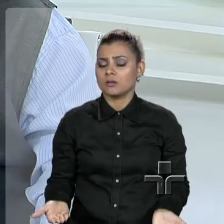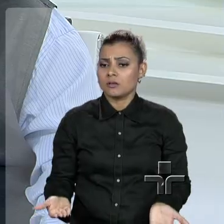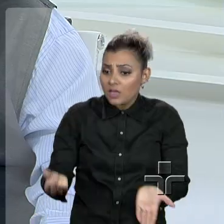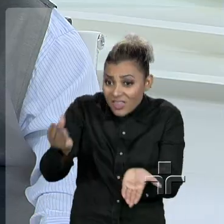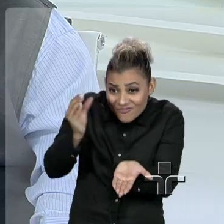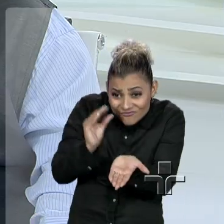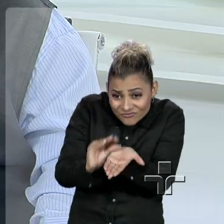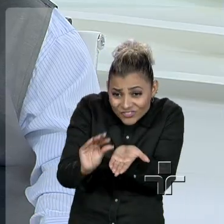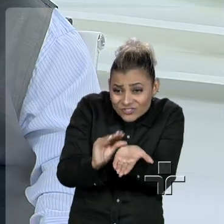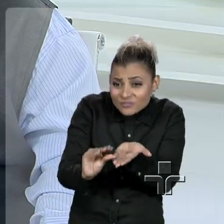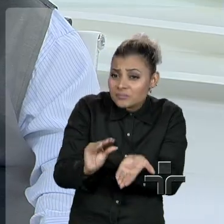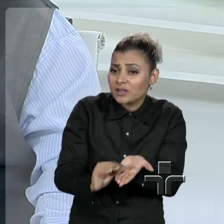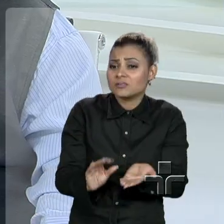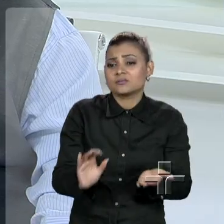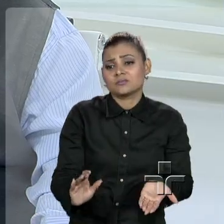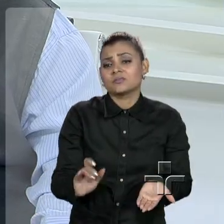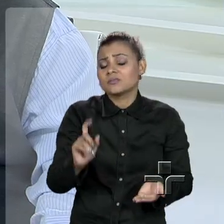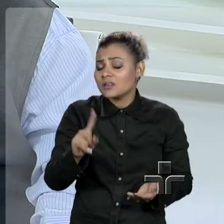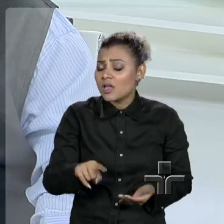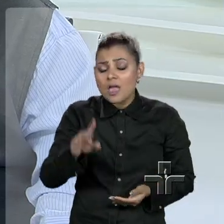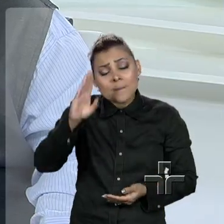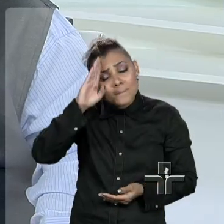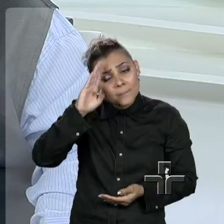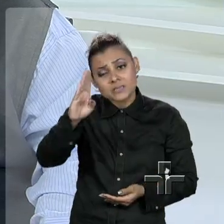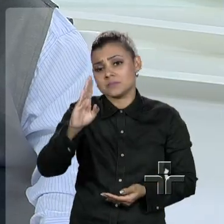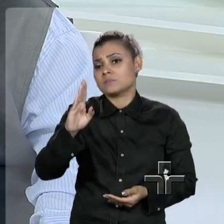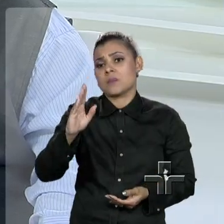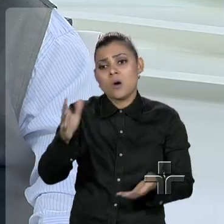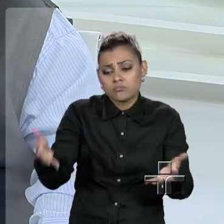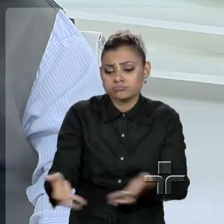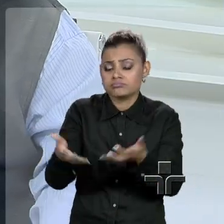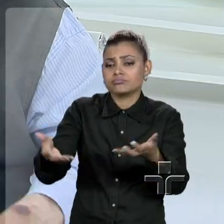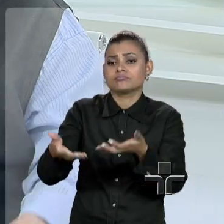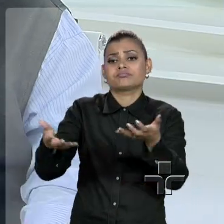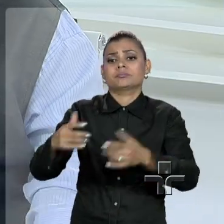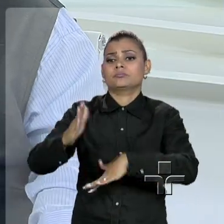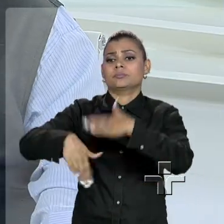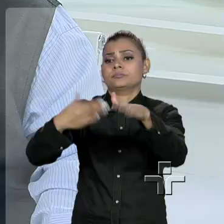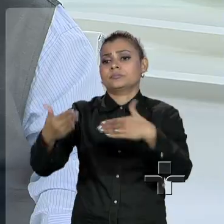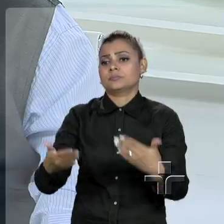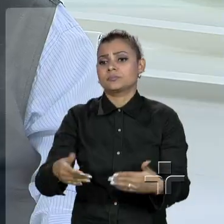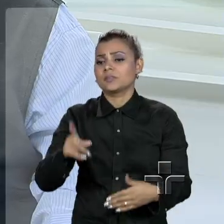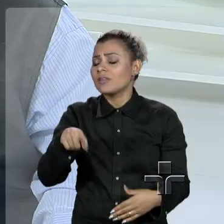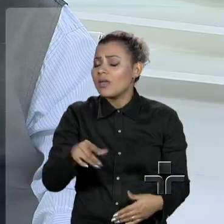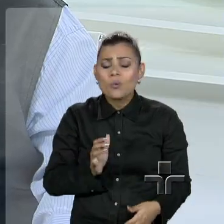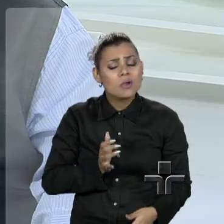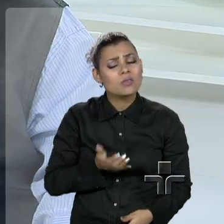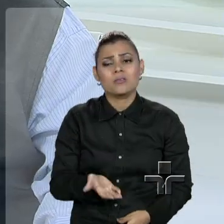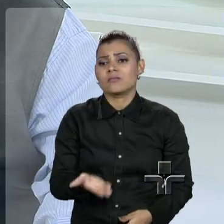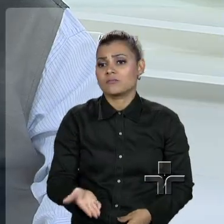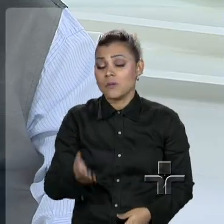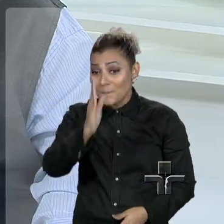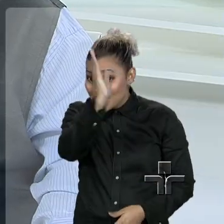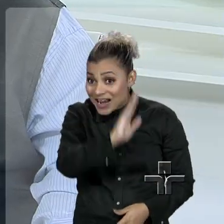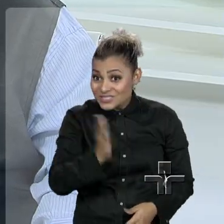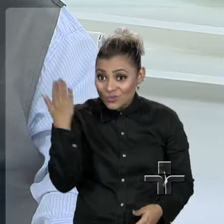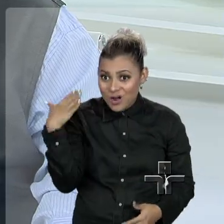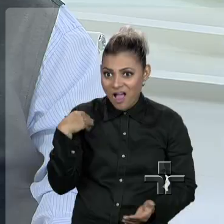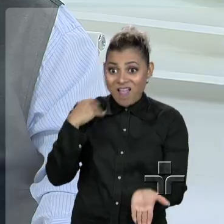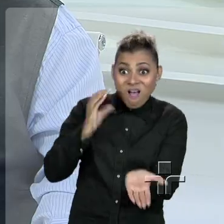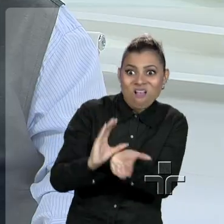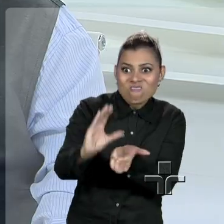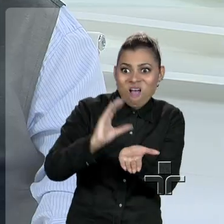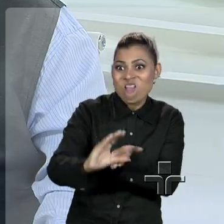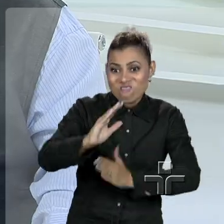investimento público é fundamental no crescimento. E hoje é uma coisa ridícula. Quando o Brasil crescia, a